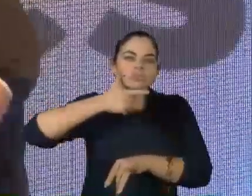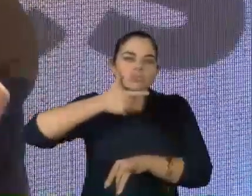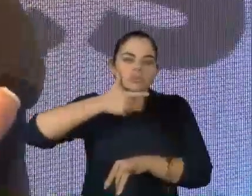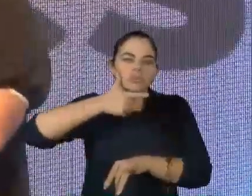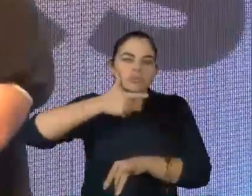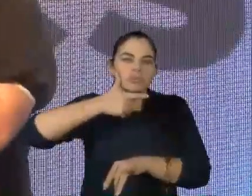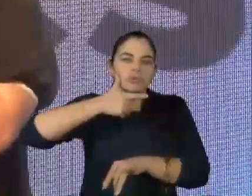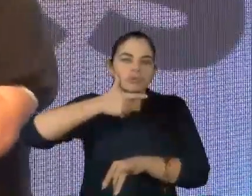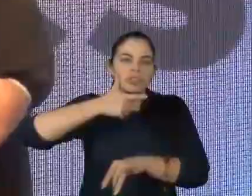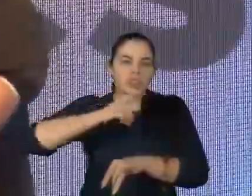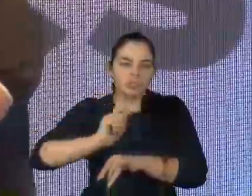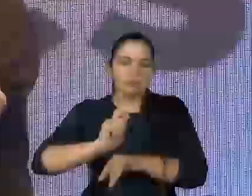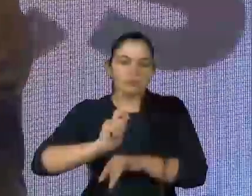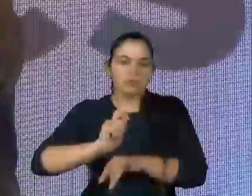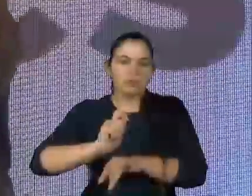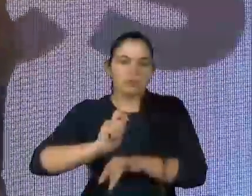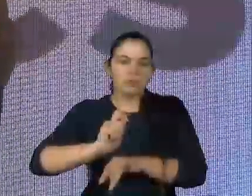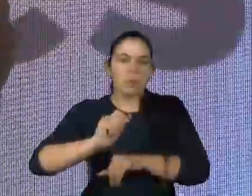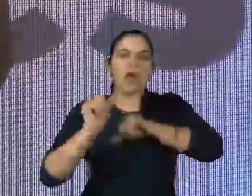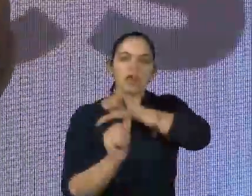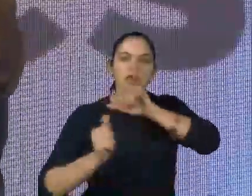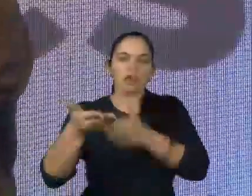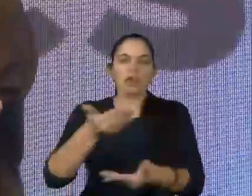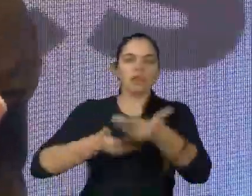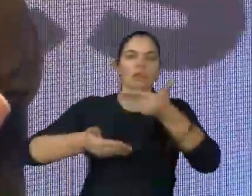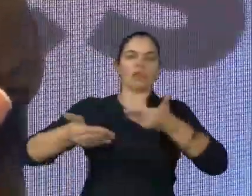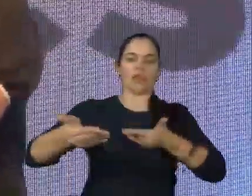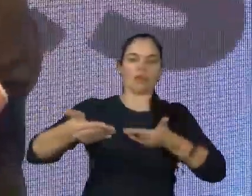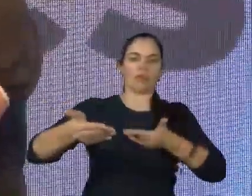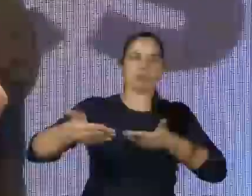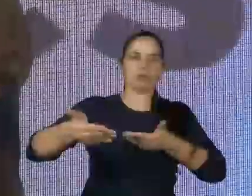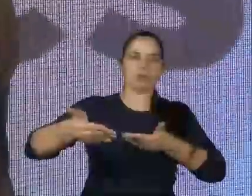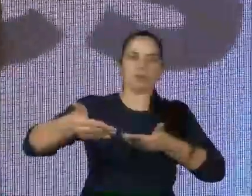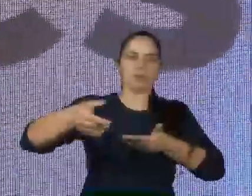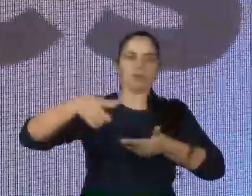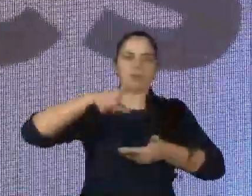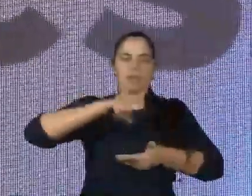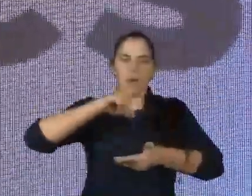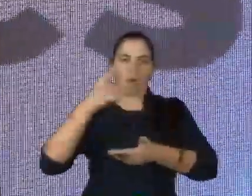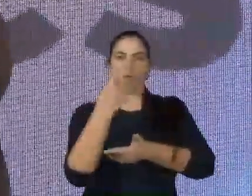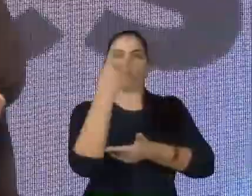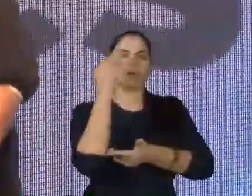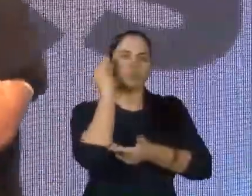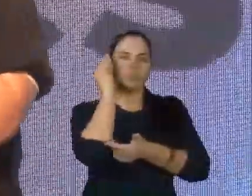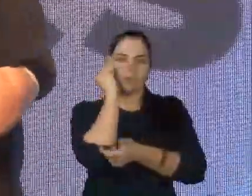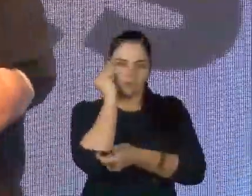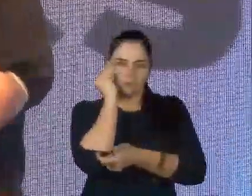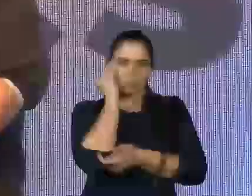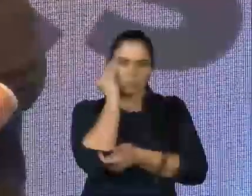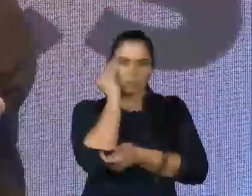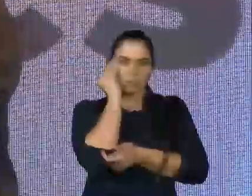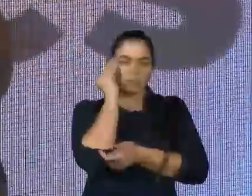para mim, isso foi uma troca. Perfeito. Isso foi uma troca porque eu tive uma experiência, né?